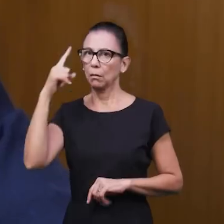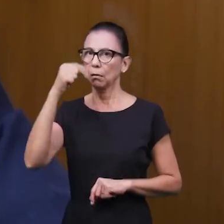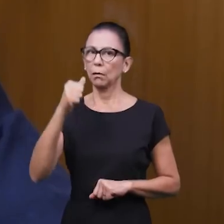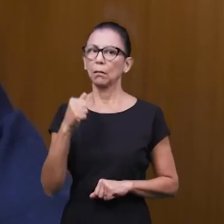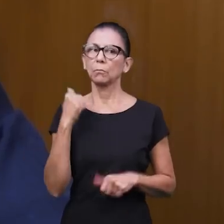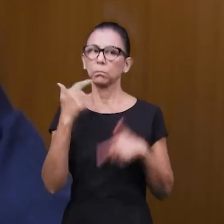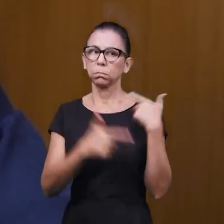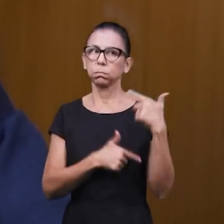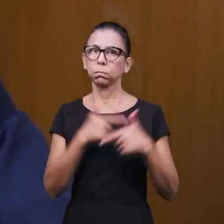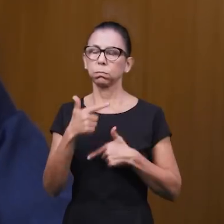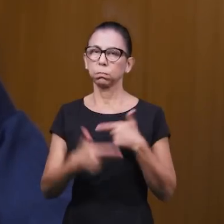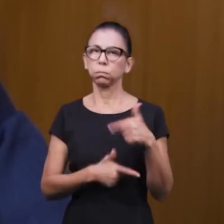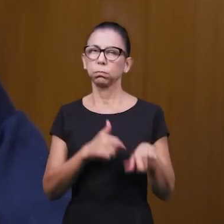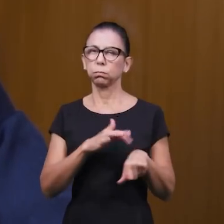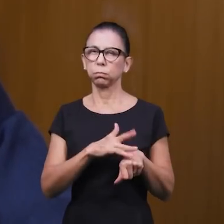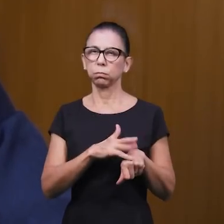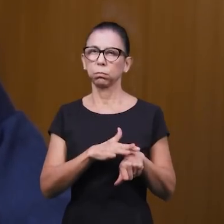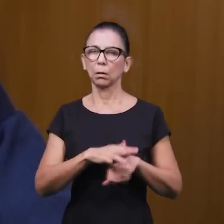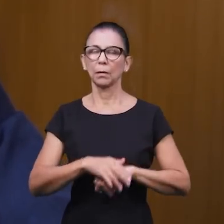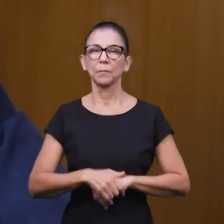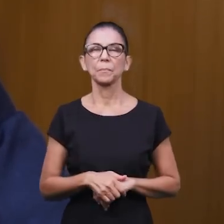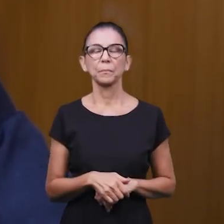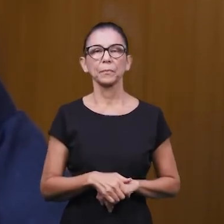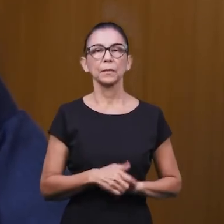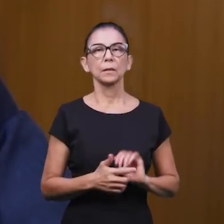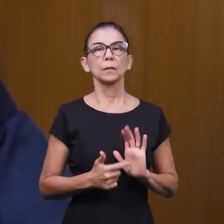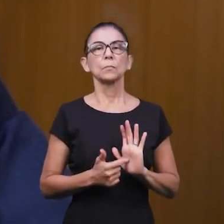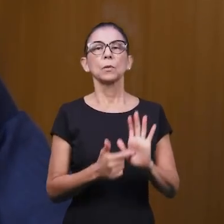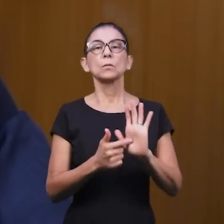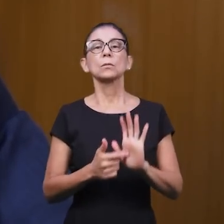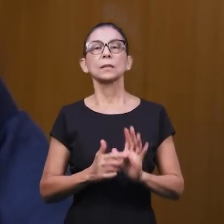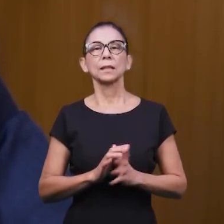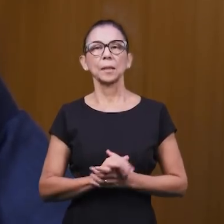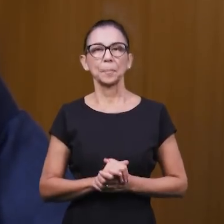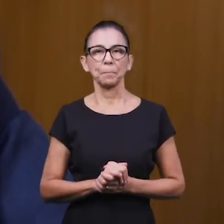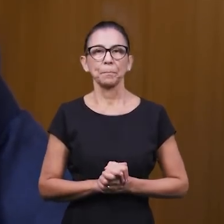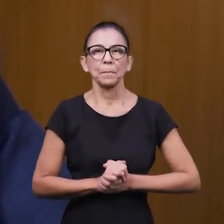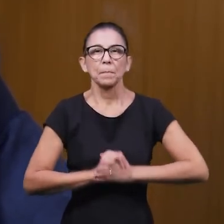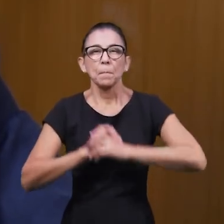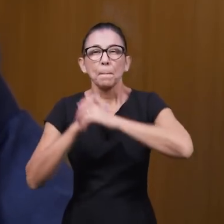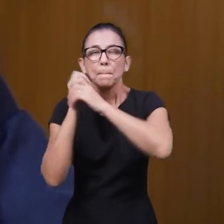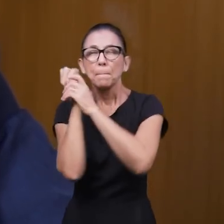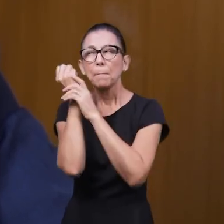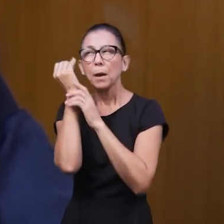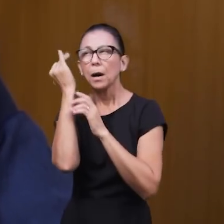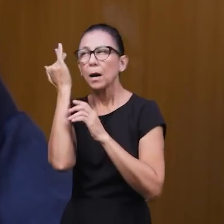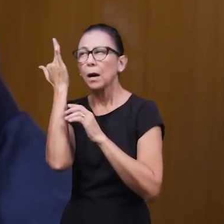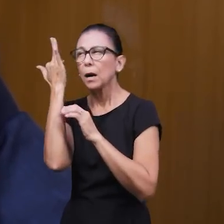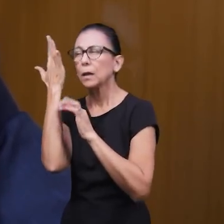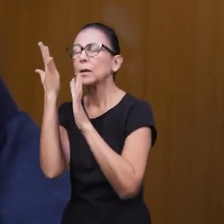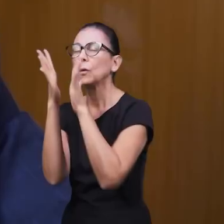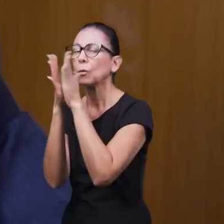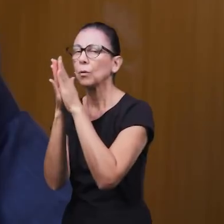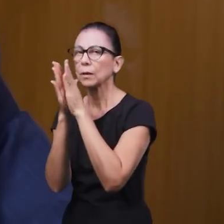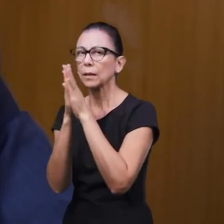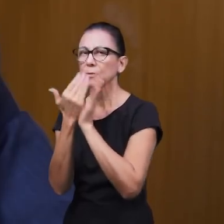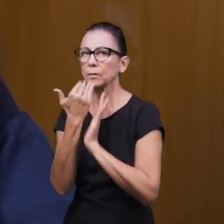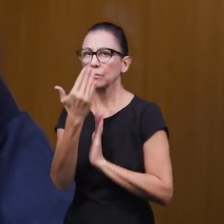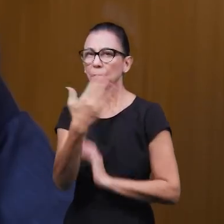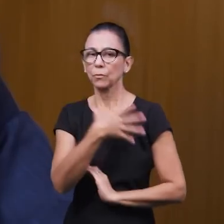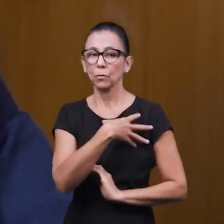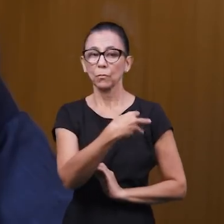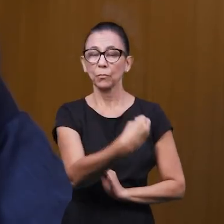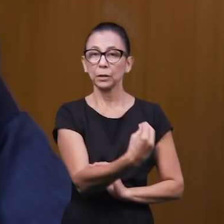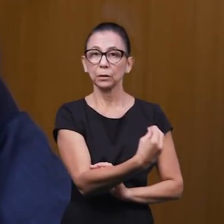foi muito grande, mas o texto diz aqui em Jó 1, versículo 5, que Jó, ele madrugava e orava pelos filhos. Meu